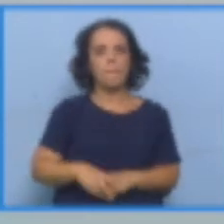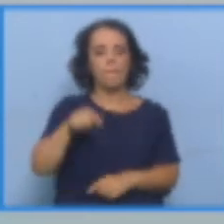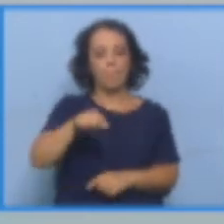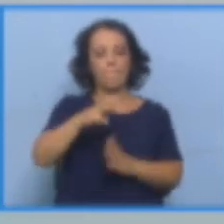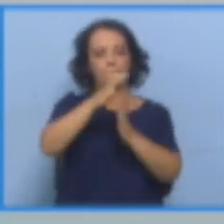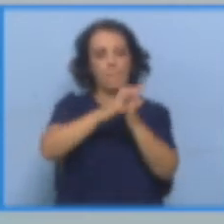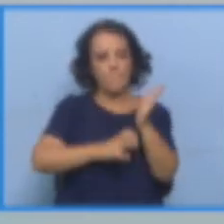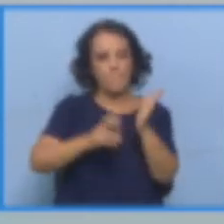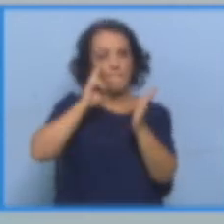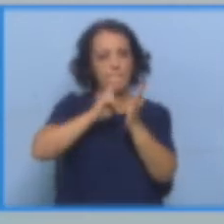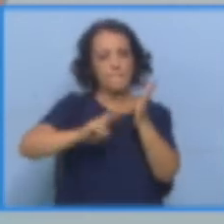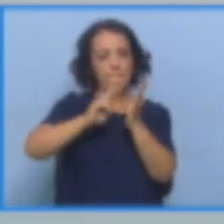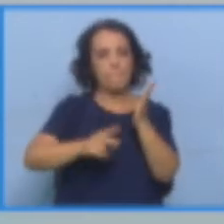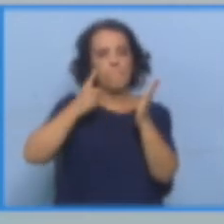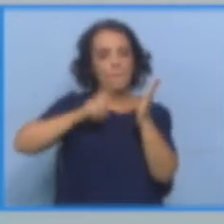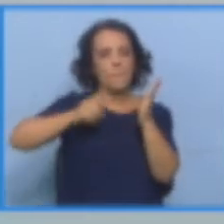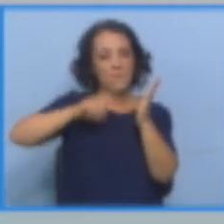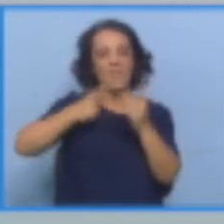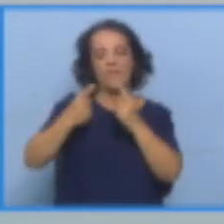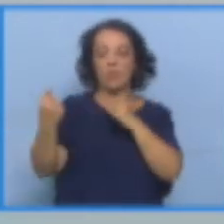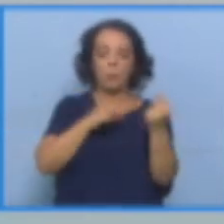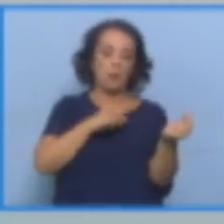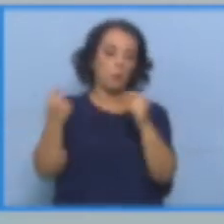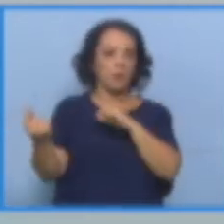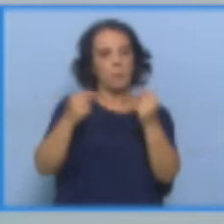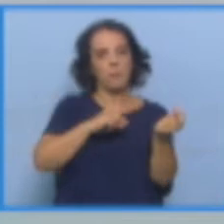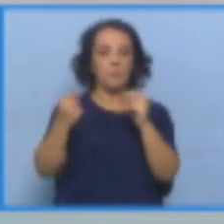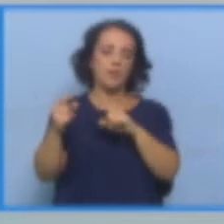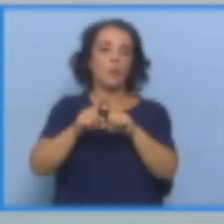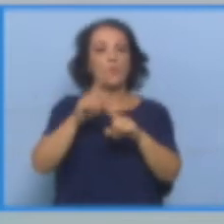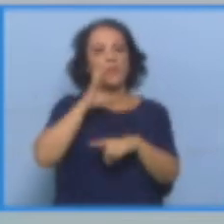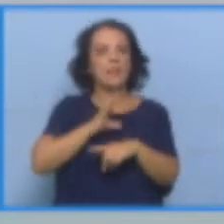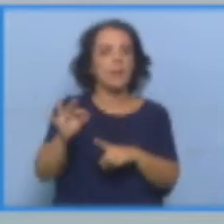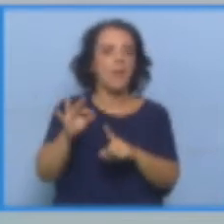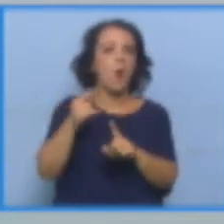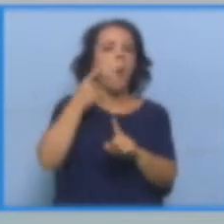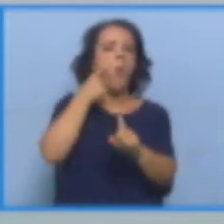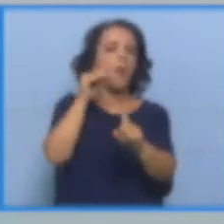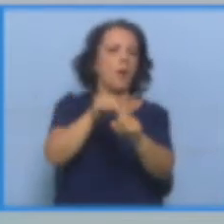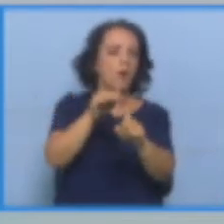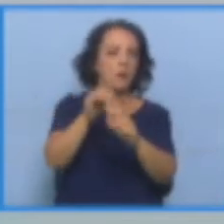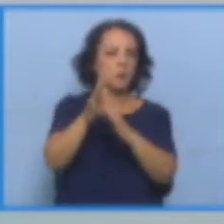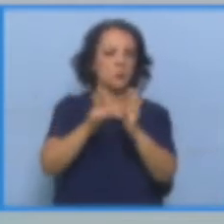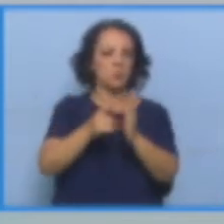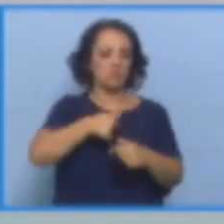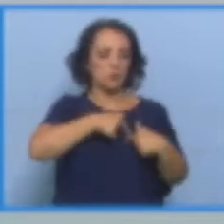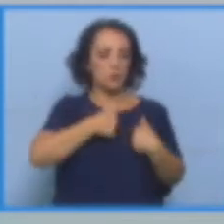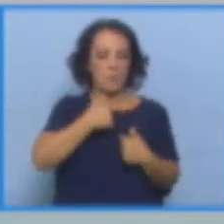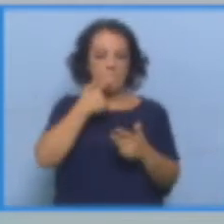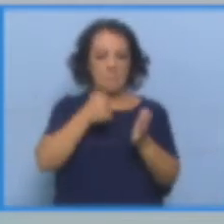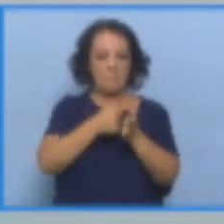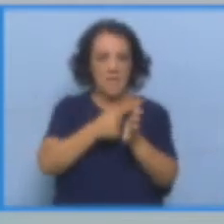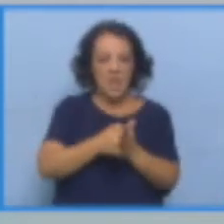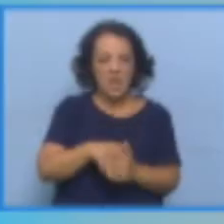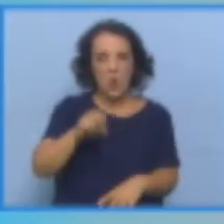muitas vezes. Não estamos, às vezes, com estes debates que temos a tentar o próprio Jesus, não estamos a ser duros de coração, não estamos a fazer a